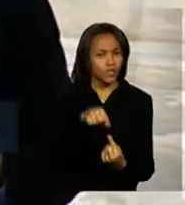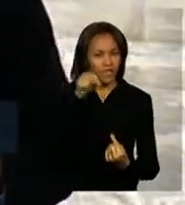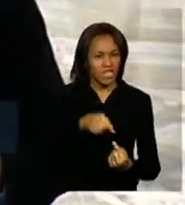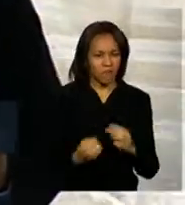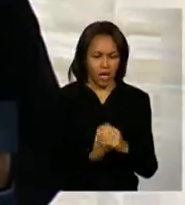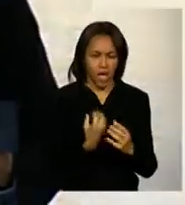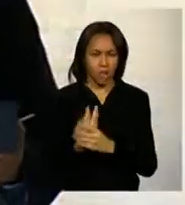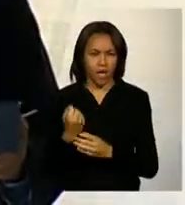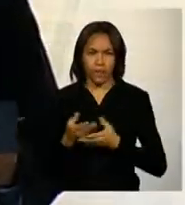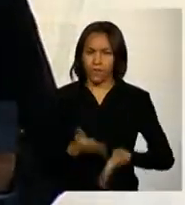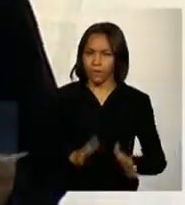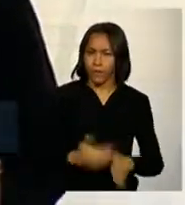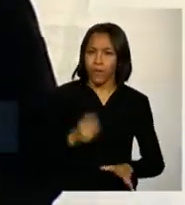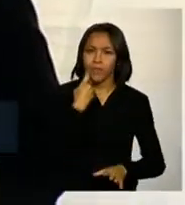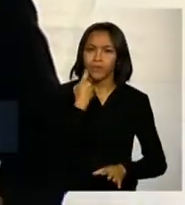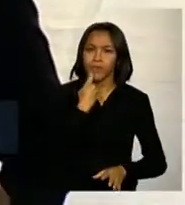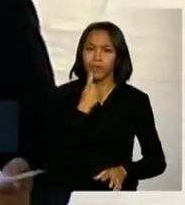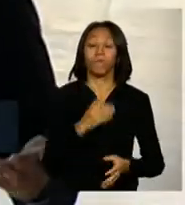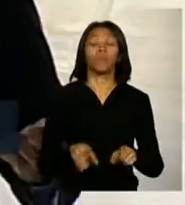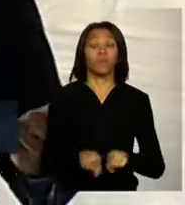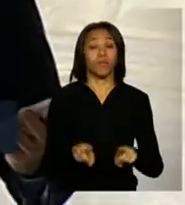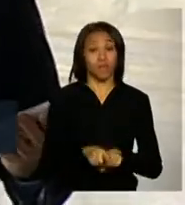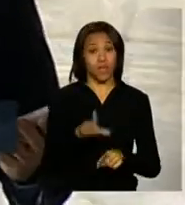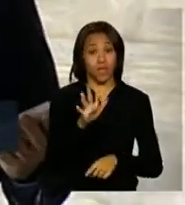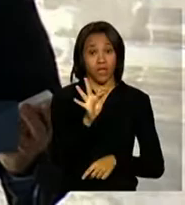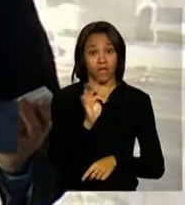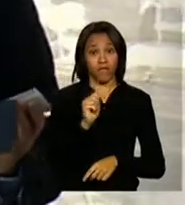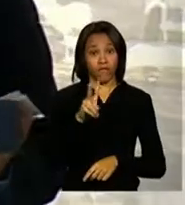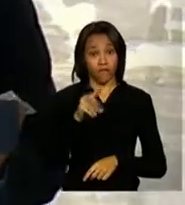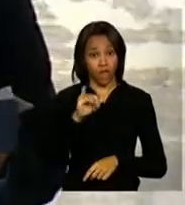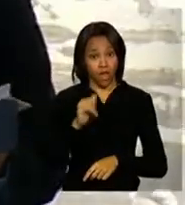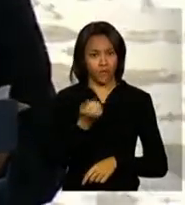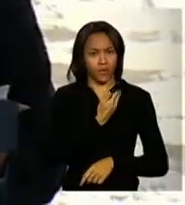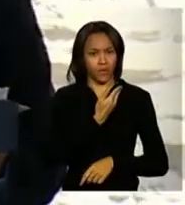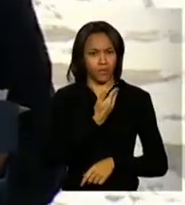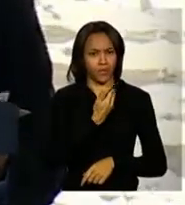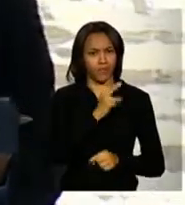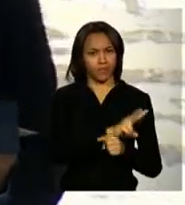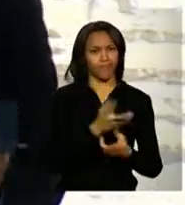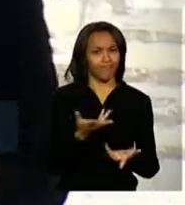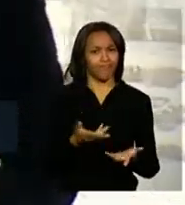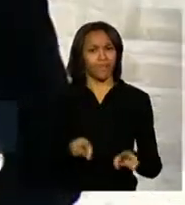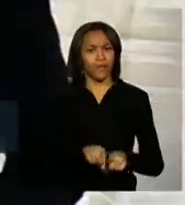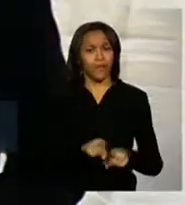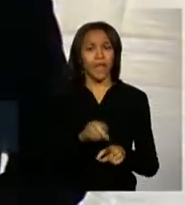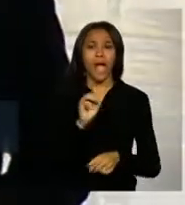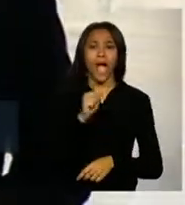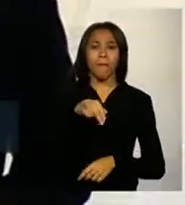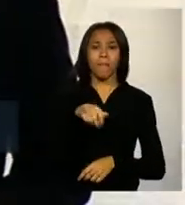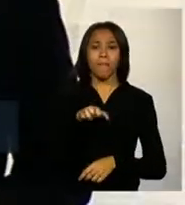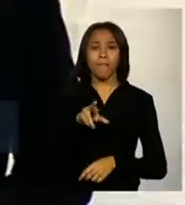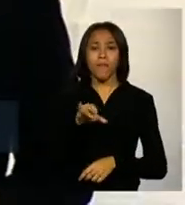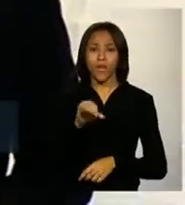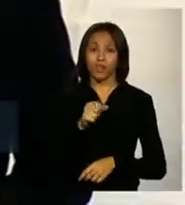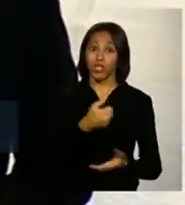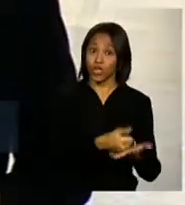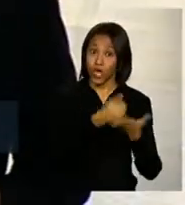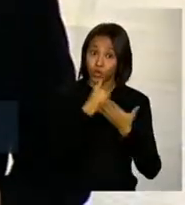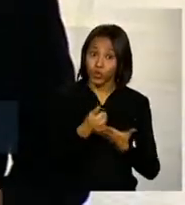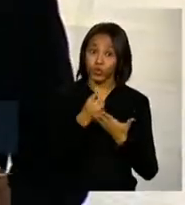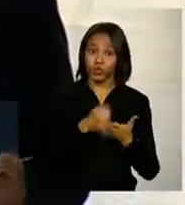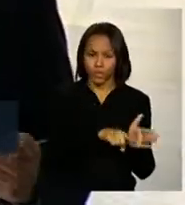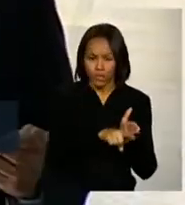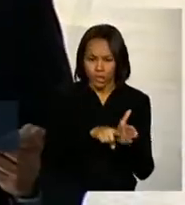centro produtor Flávio Bezerra nosso companheiro da Pesca querido amigo muito obrigado tá aqui Américo Tuts que é o homem que cuida da nossa sanidade